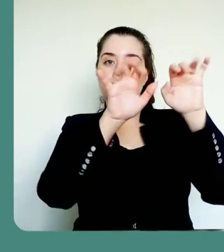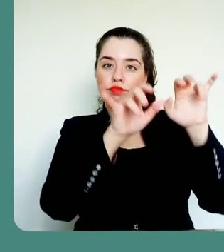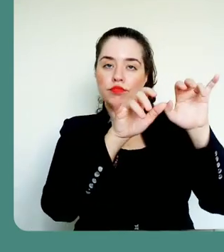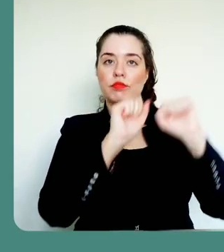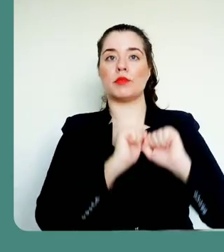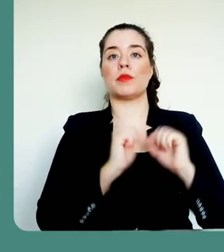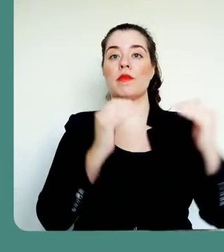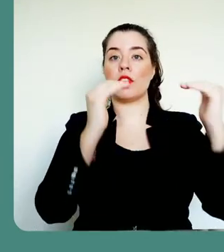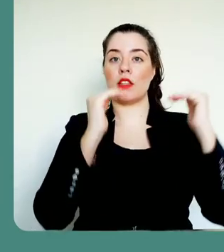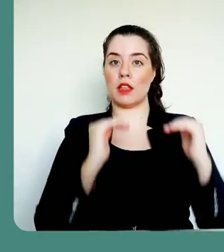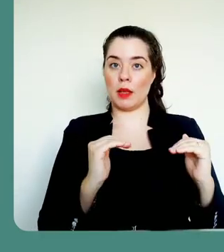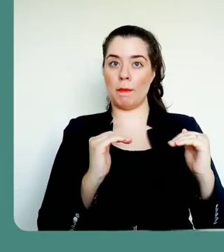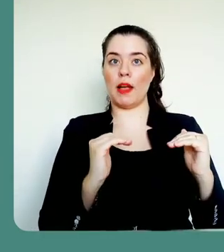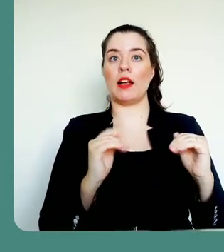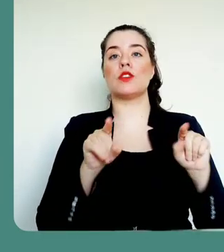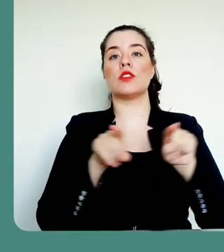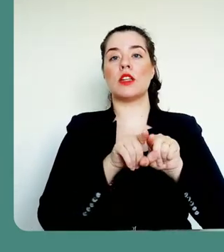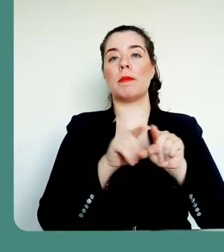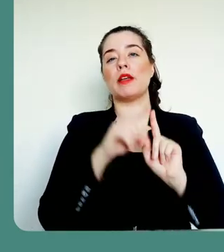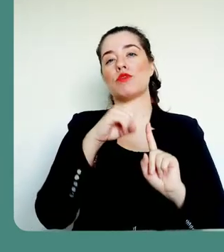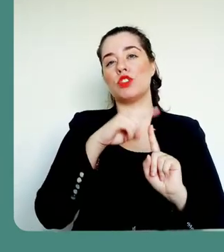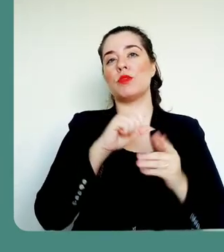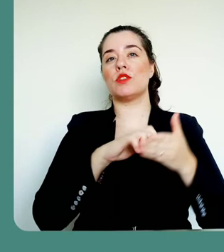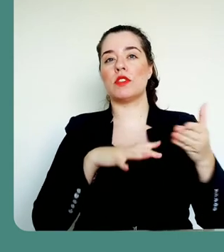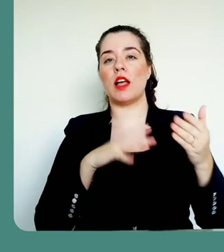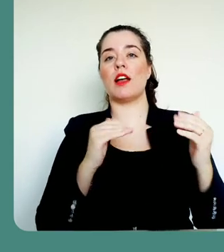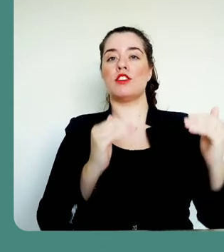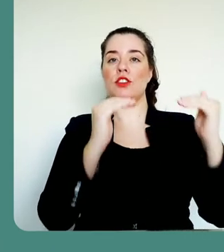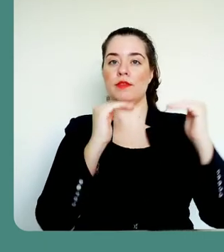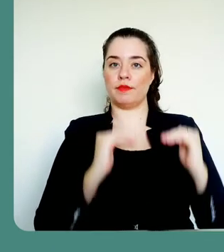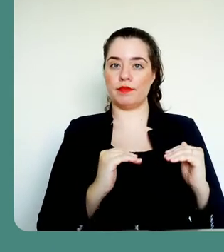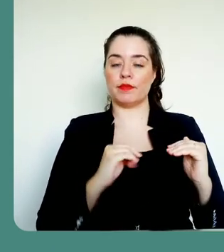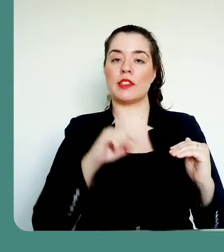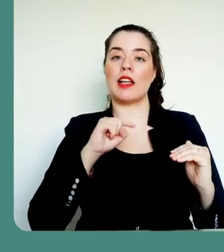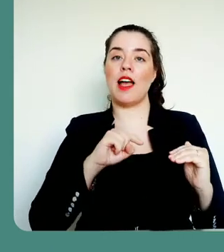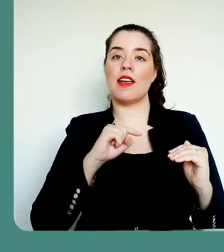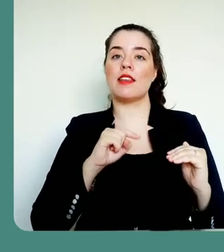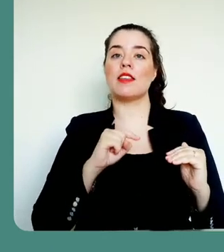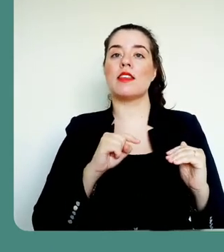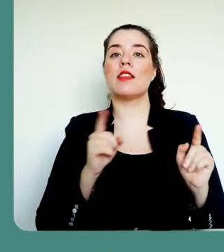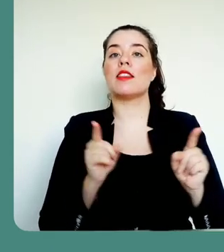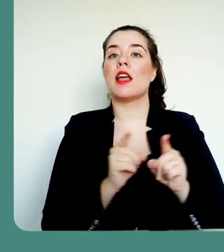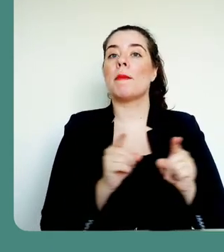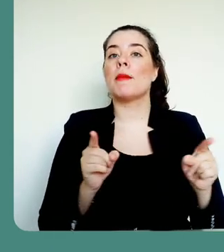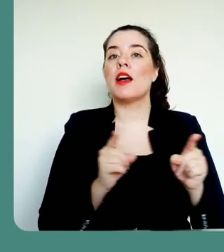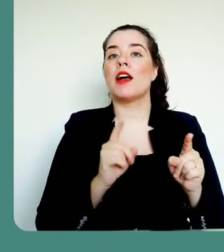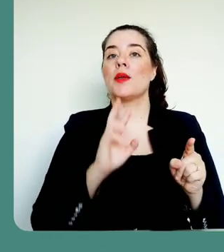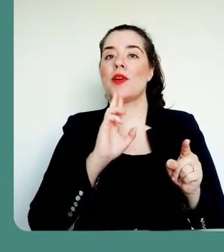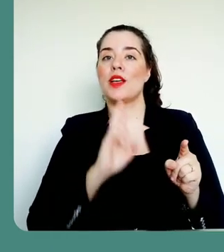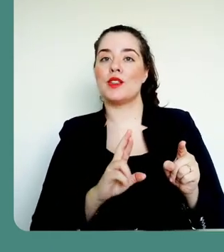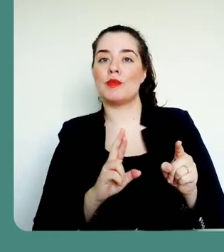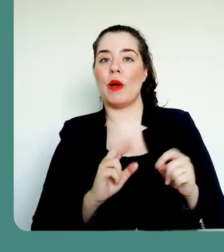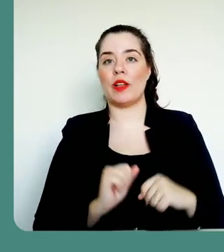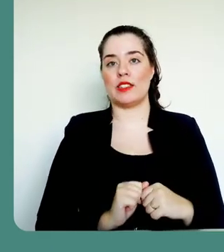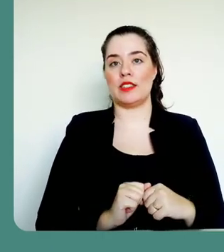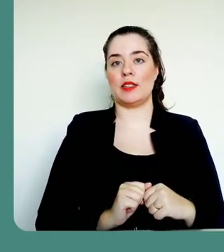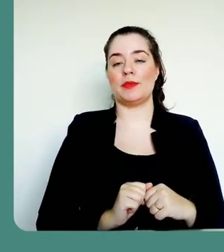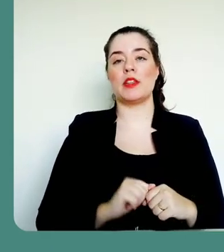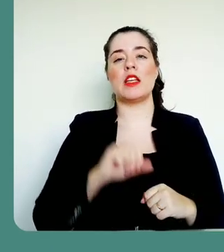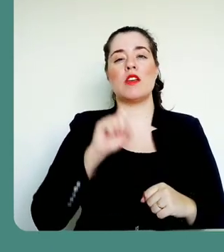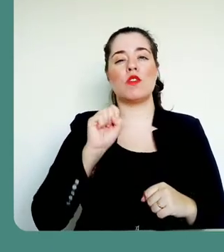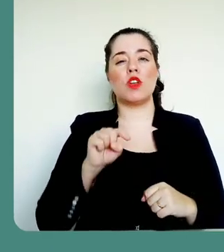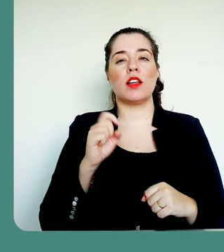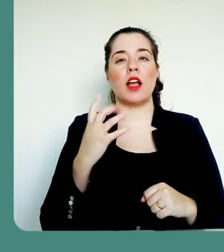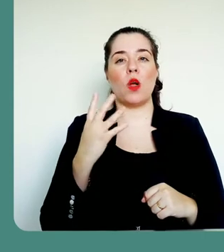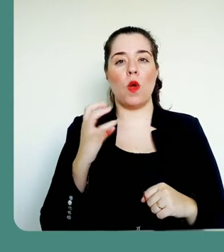o modo, né, da atividade que vai ser de brainstorming, o tamanho das respostas que eu posso,